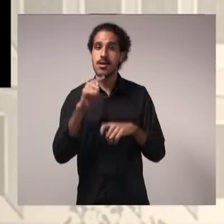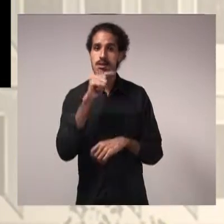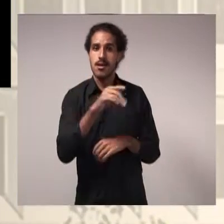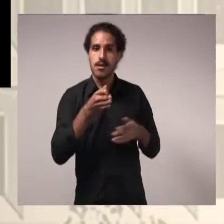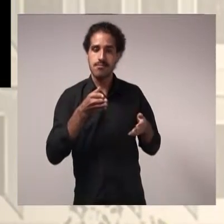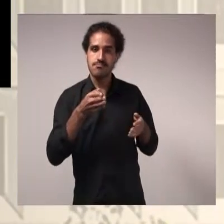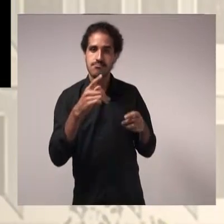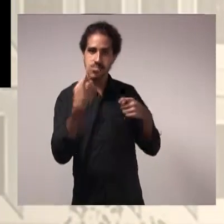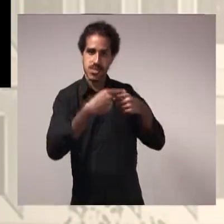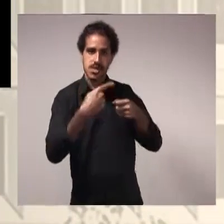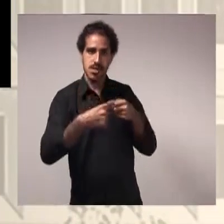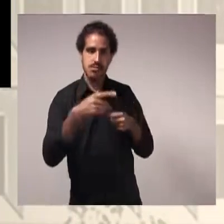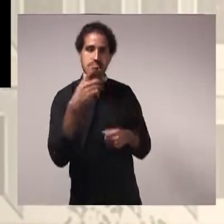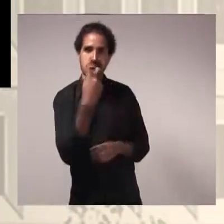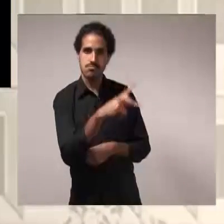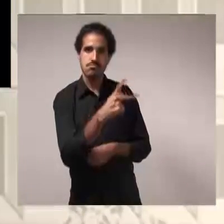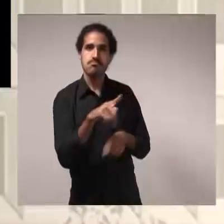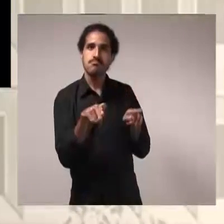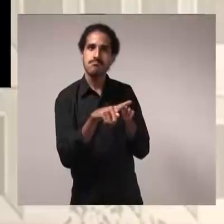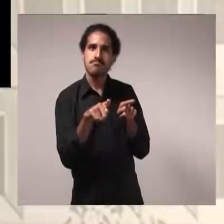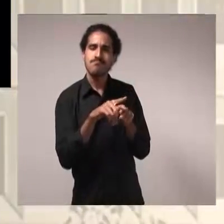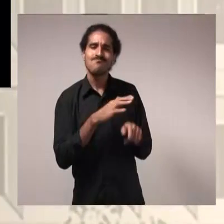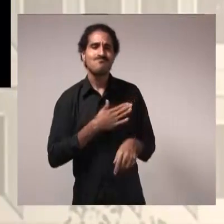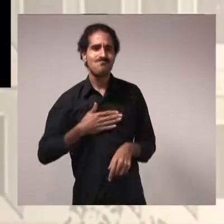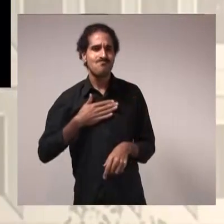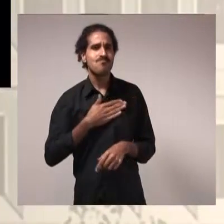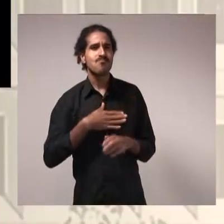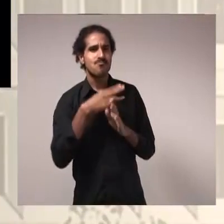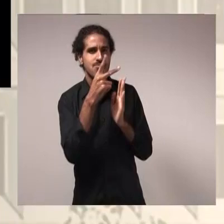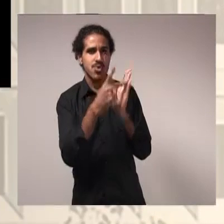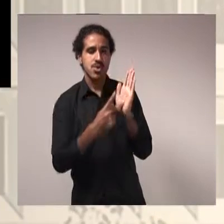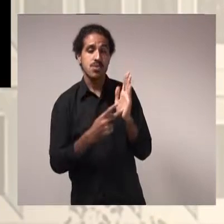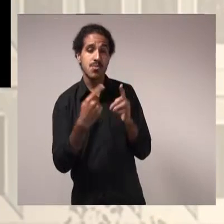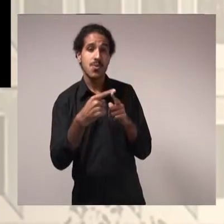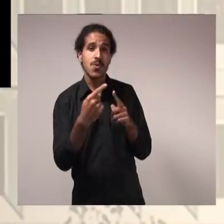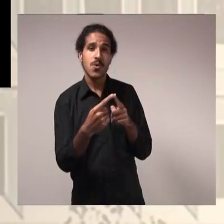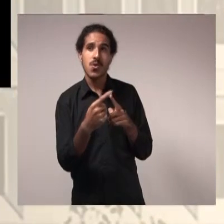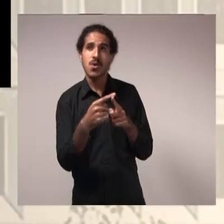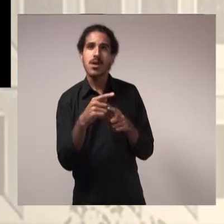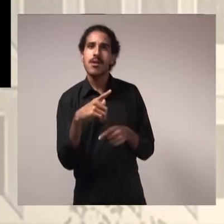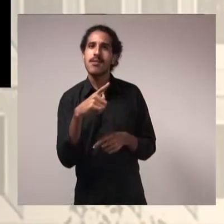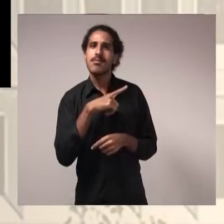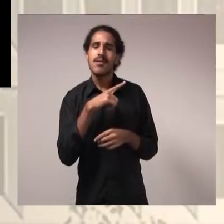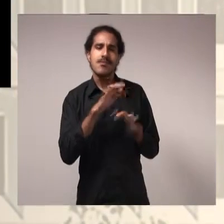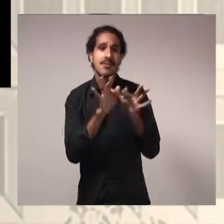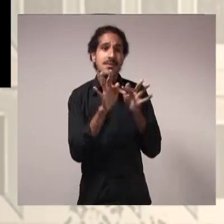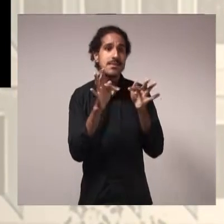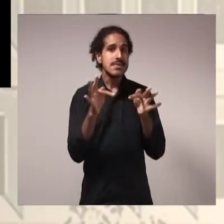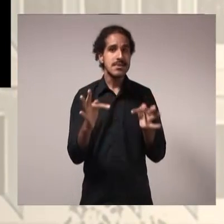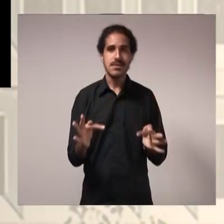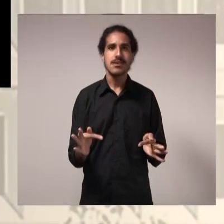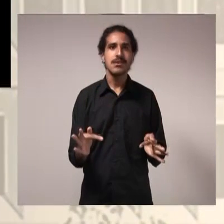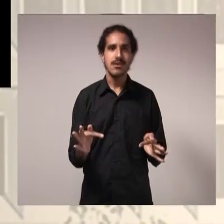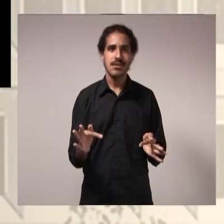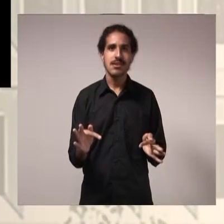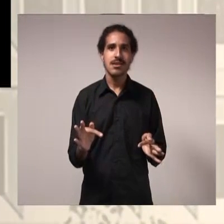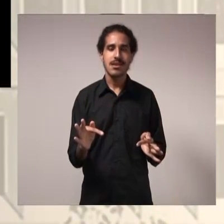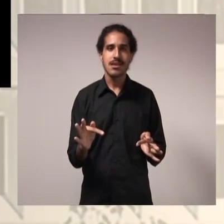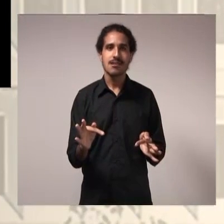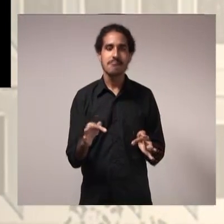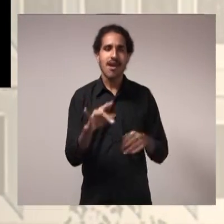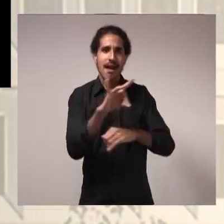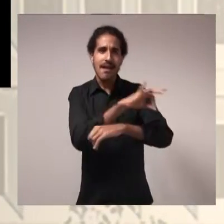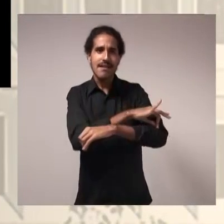cidade de Gando também, que eu gosto muito desse projeto. Porque, vejam bem, olha a simplicidade dessa